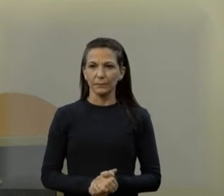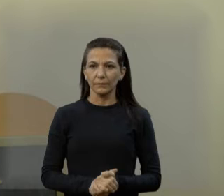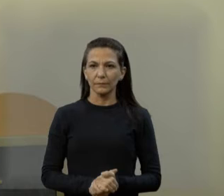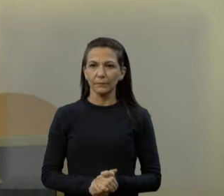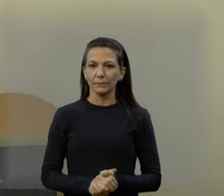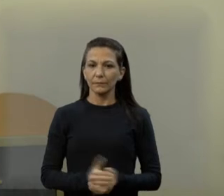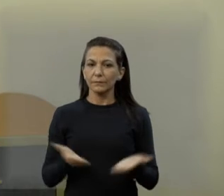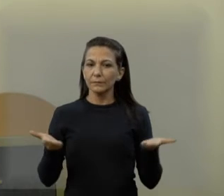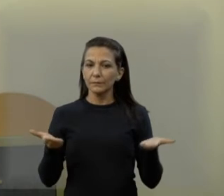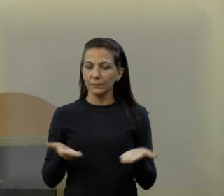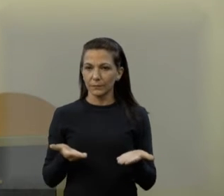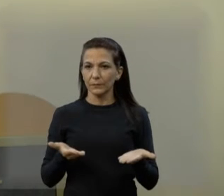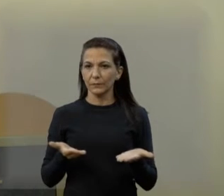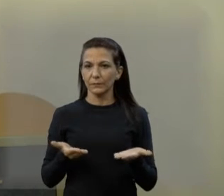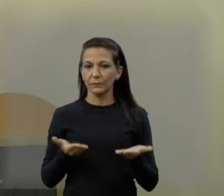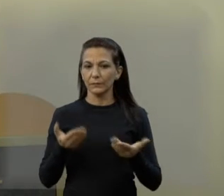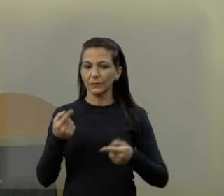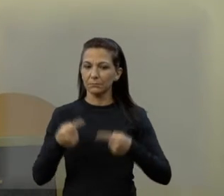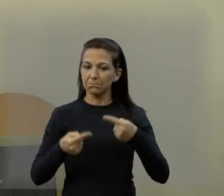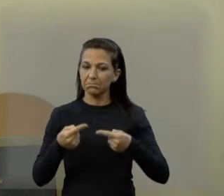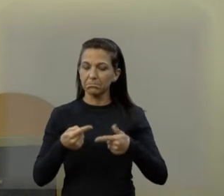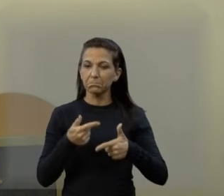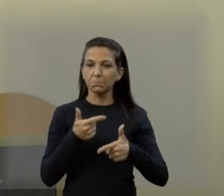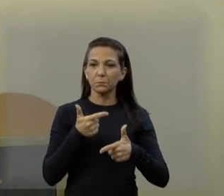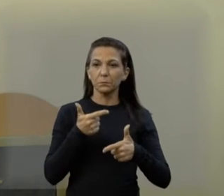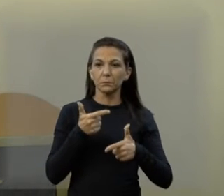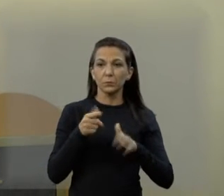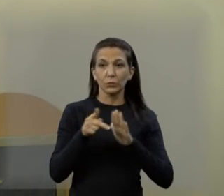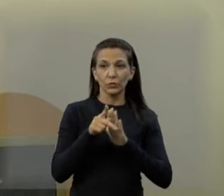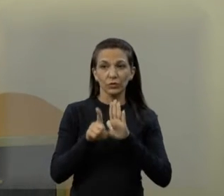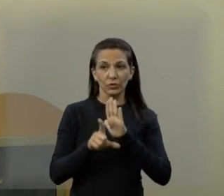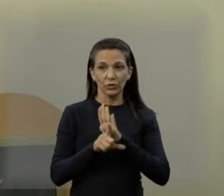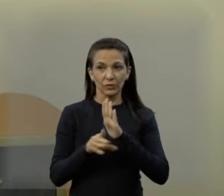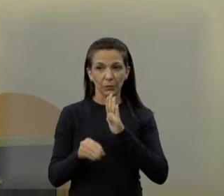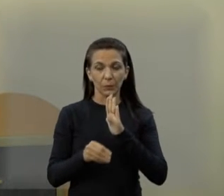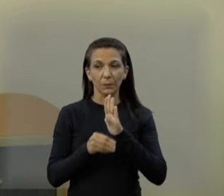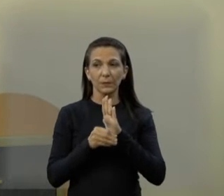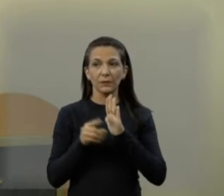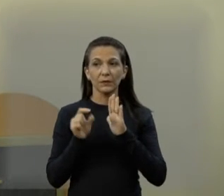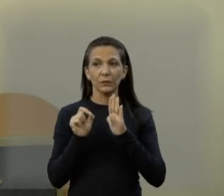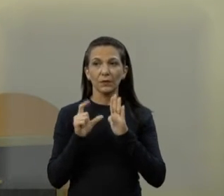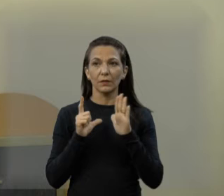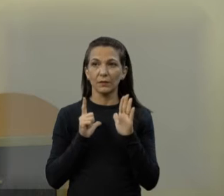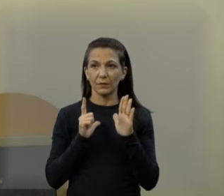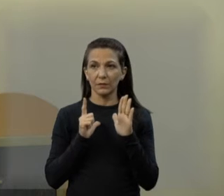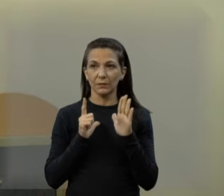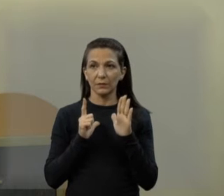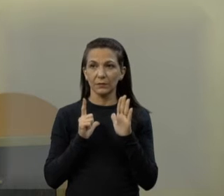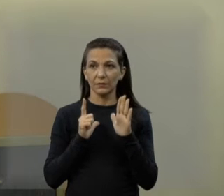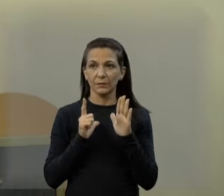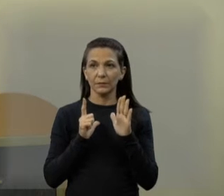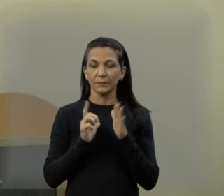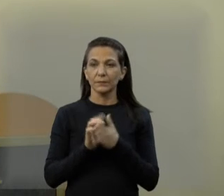e vamos falar um pouco do projeto aí ó um monte